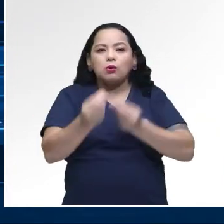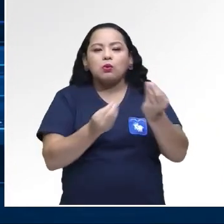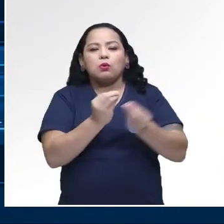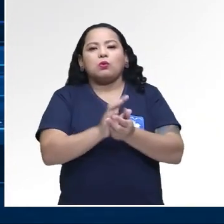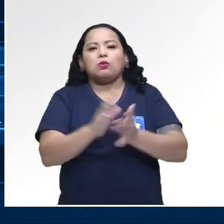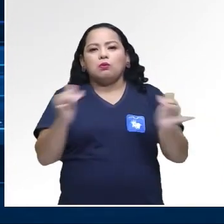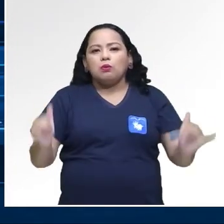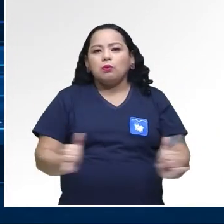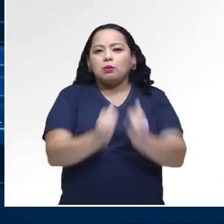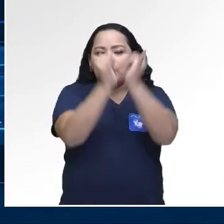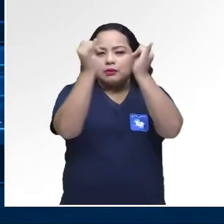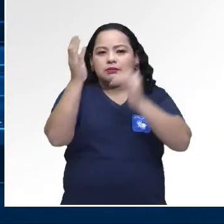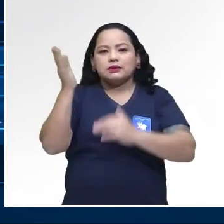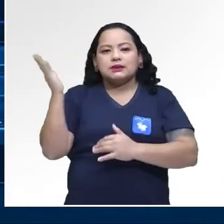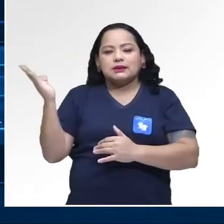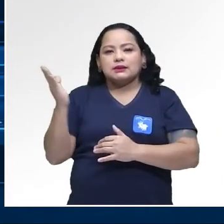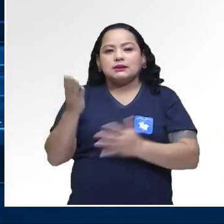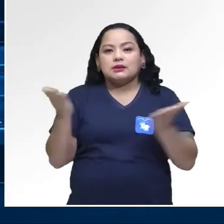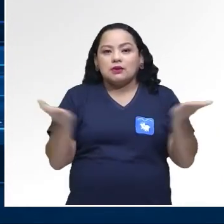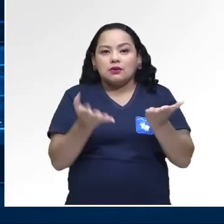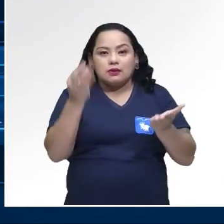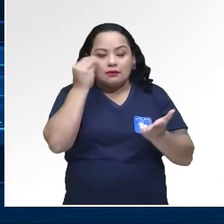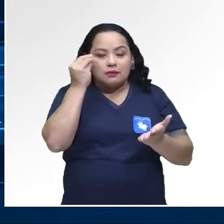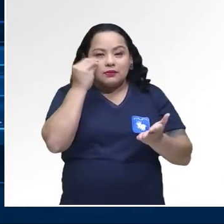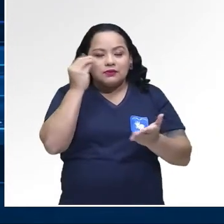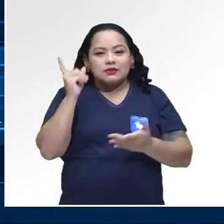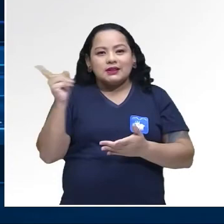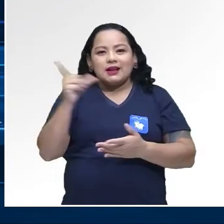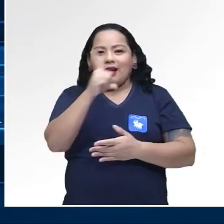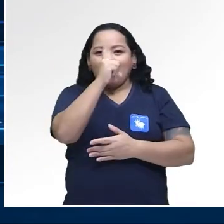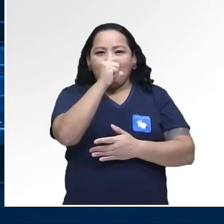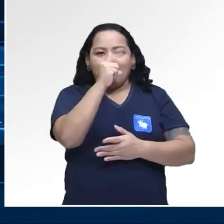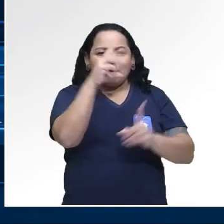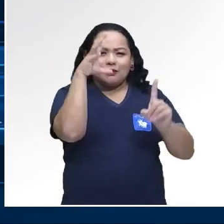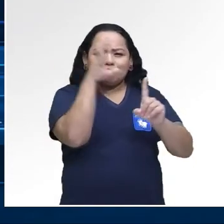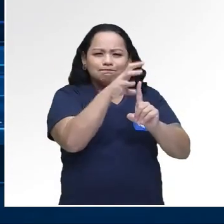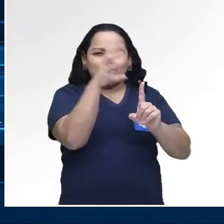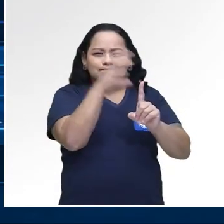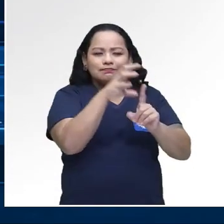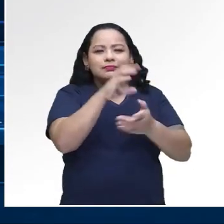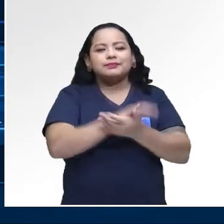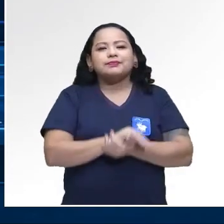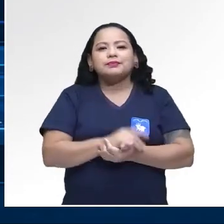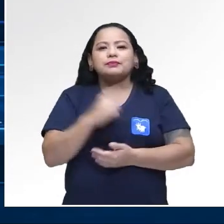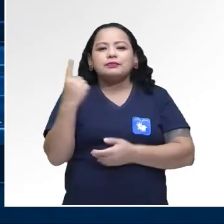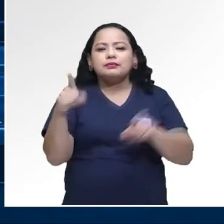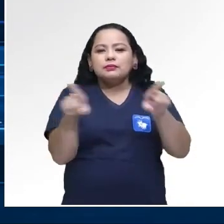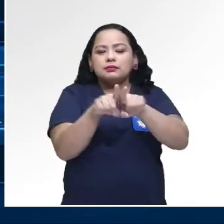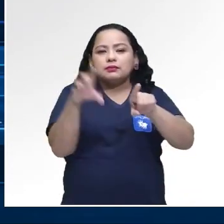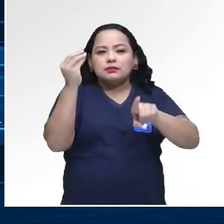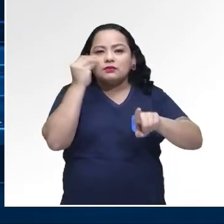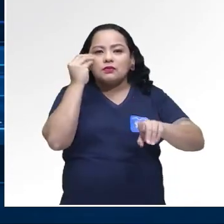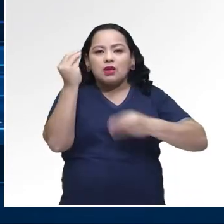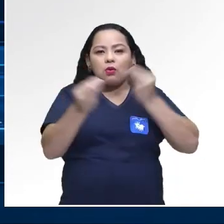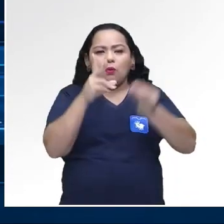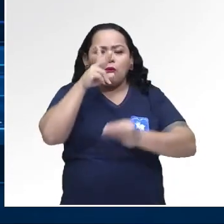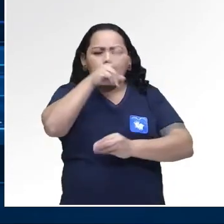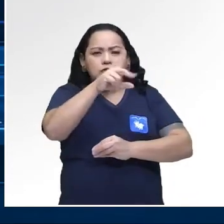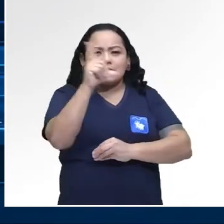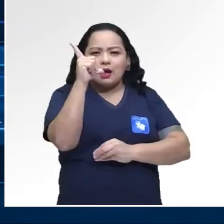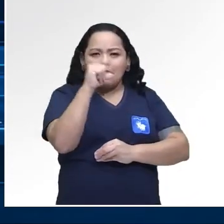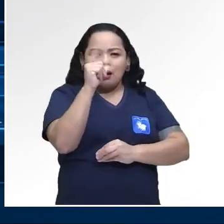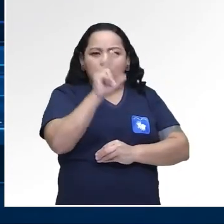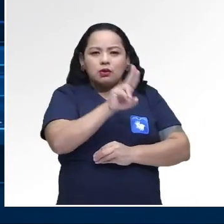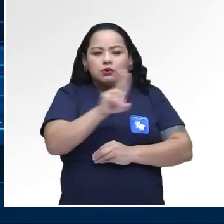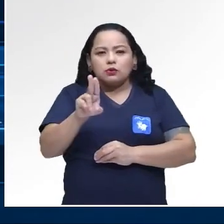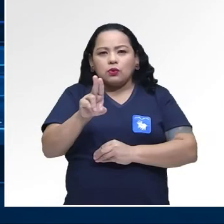usina hidrelétrica. Né? A gente observa aí ó, a ação da água, e a gente vai observar que a força da água, que a gente chama